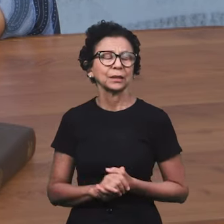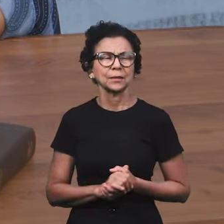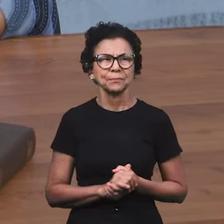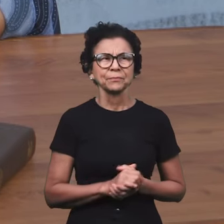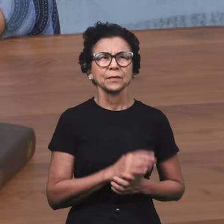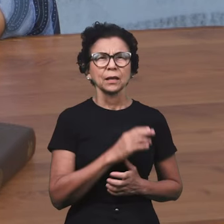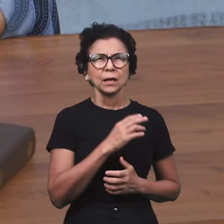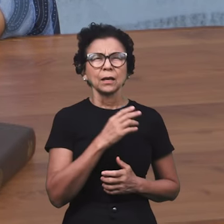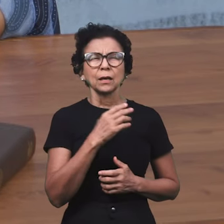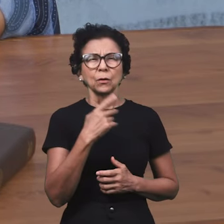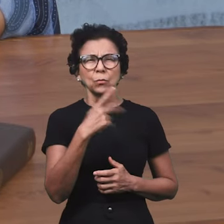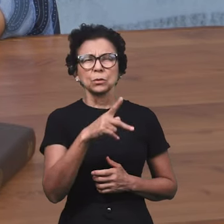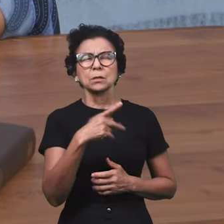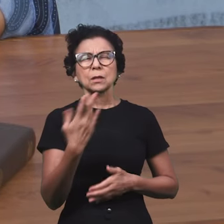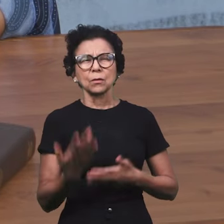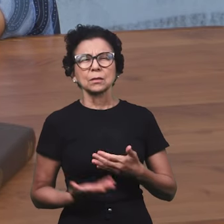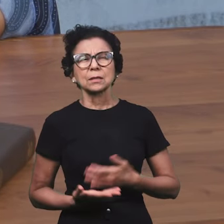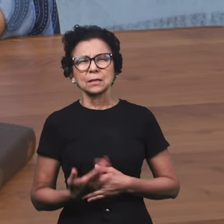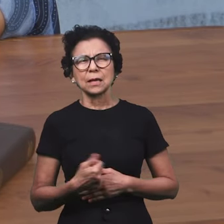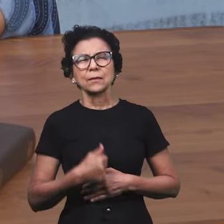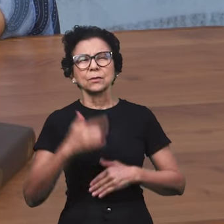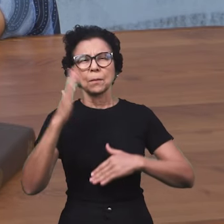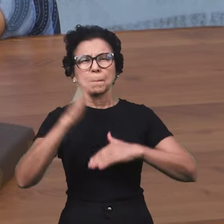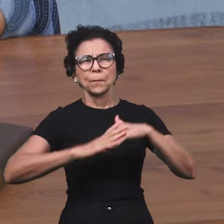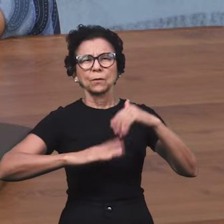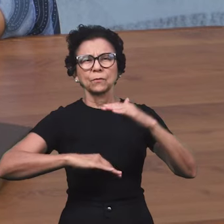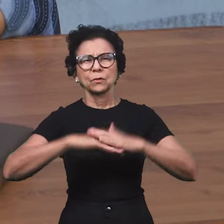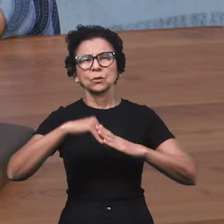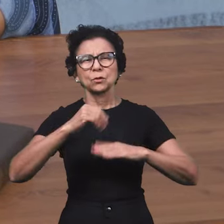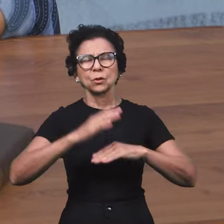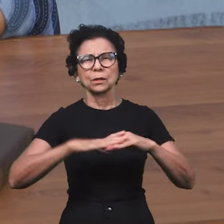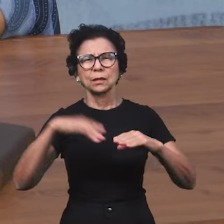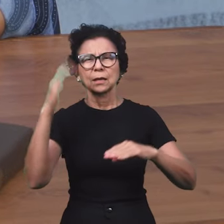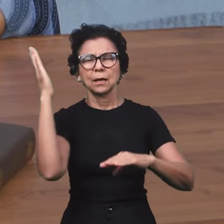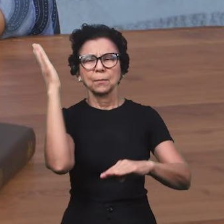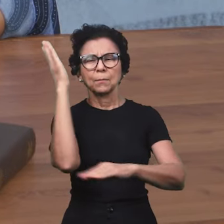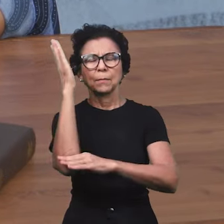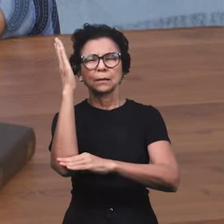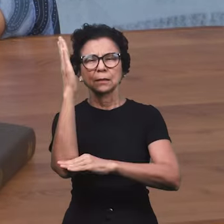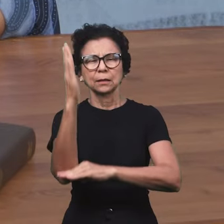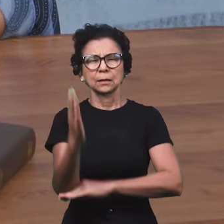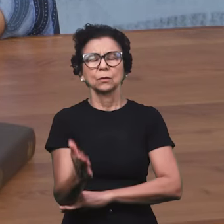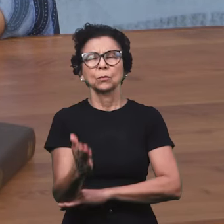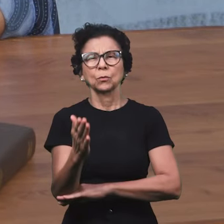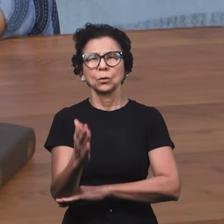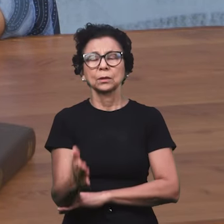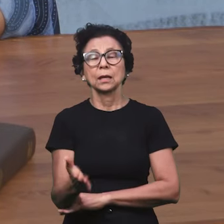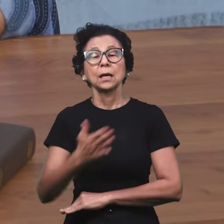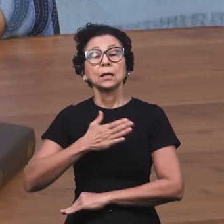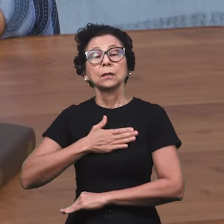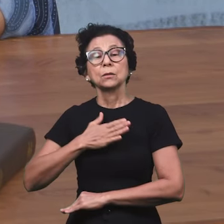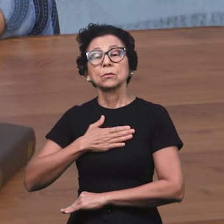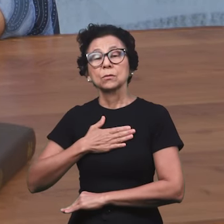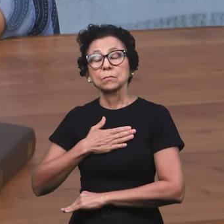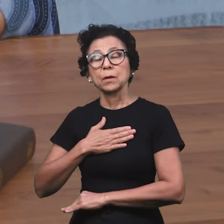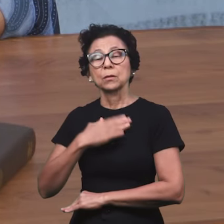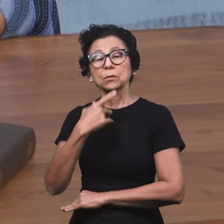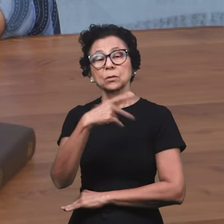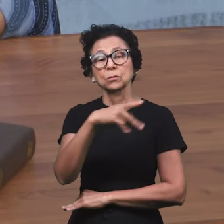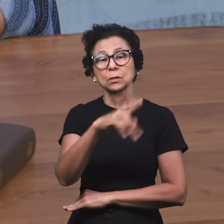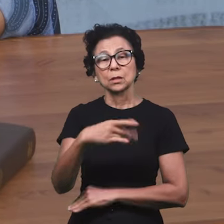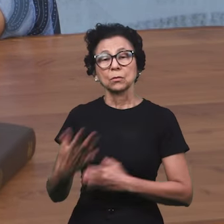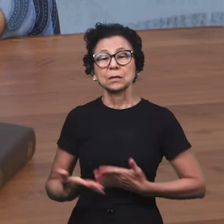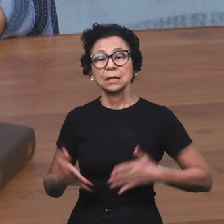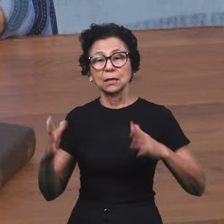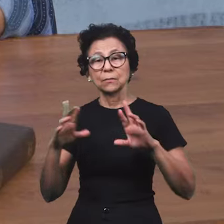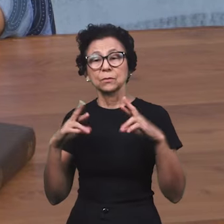servos sabem cortar madeira no Líbano, e eis que os meus servos estarão com os teus servos,